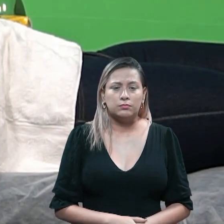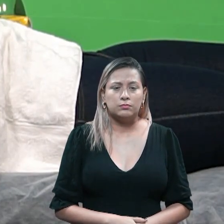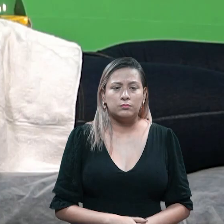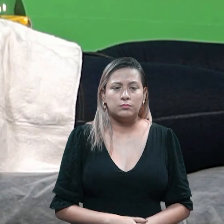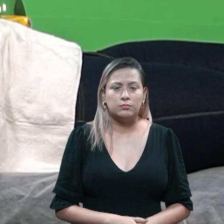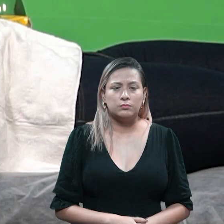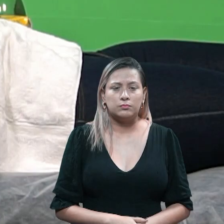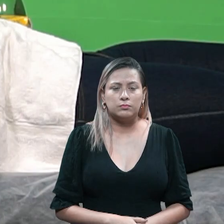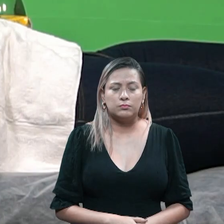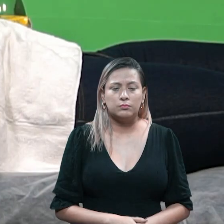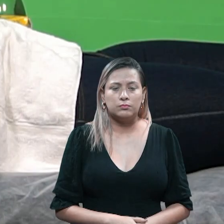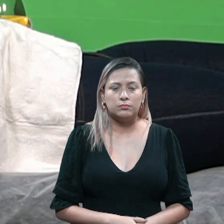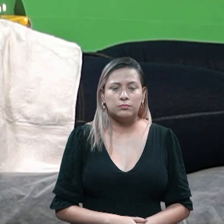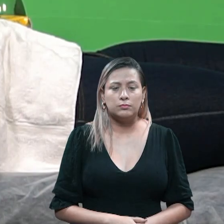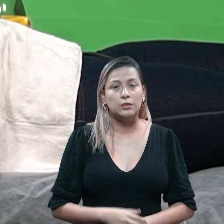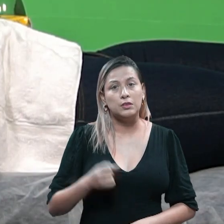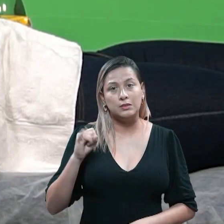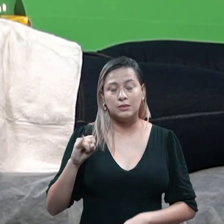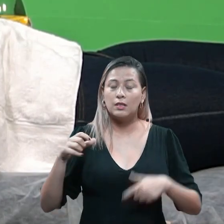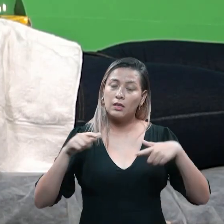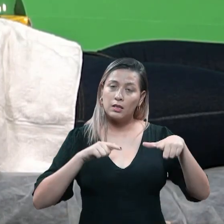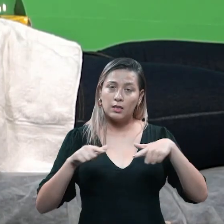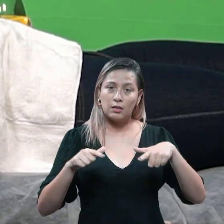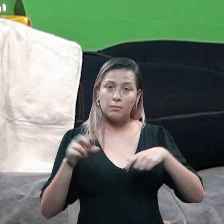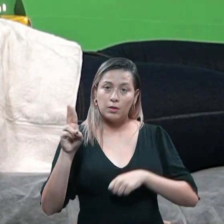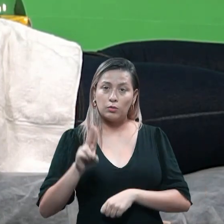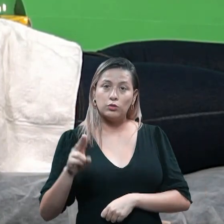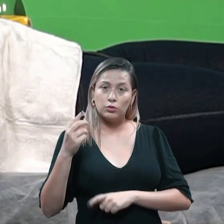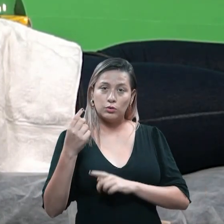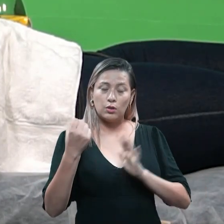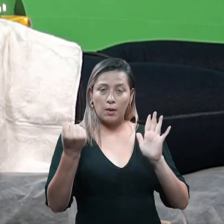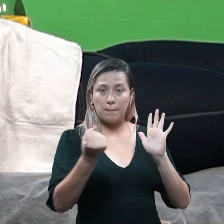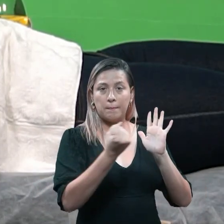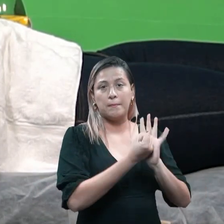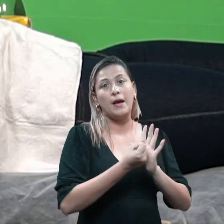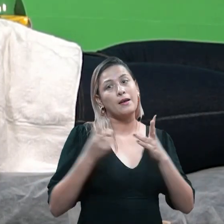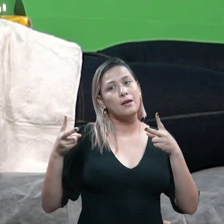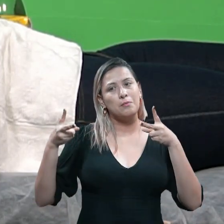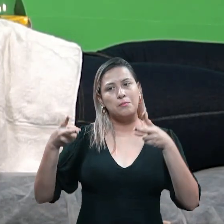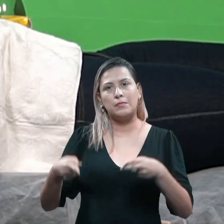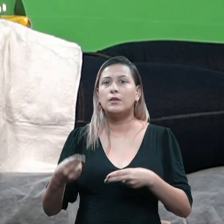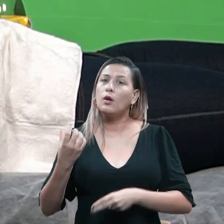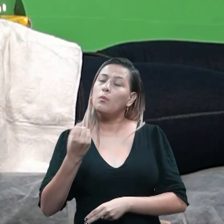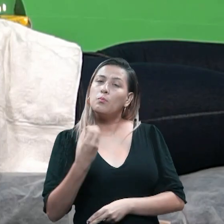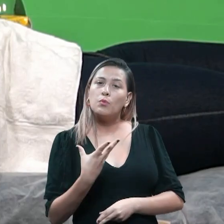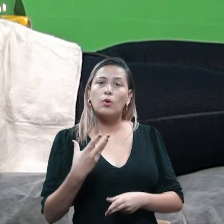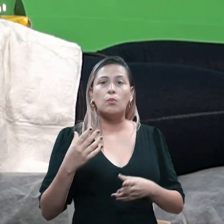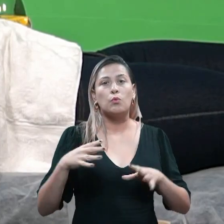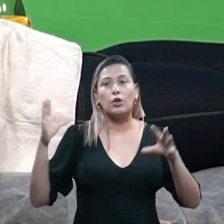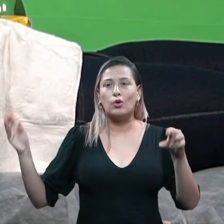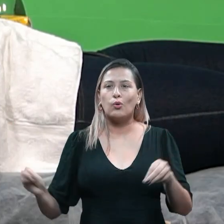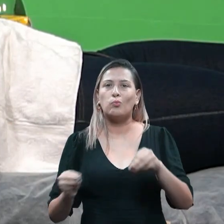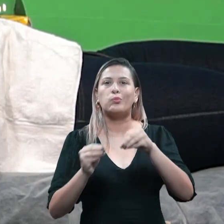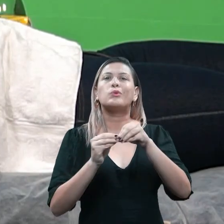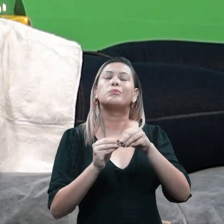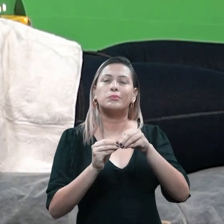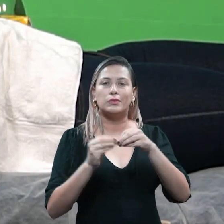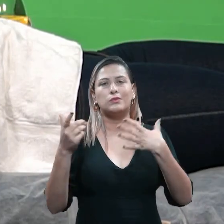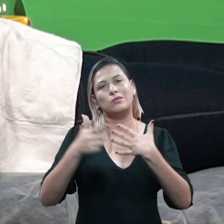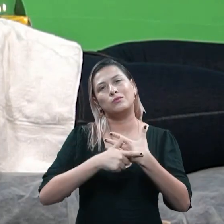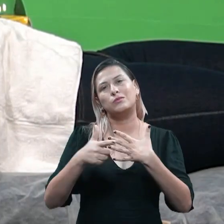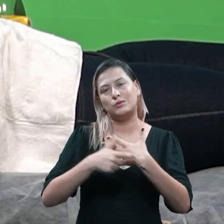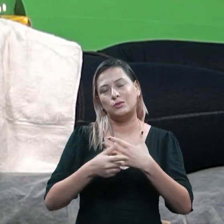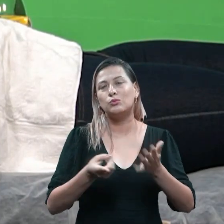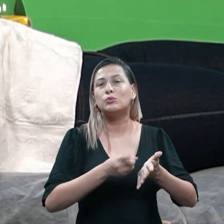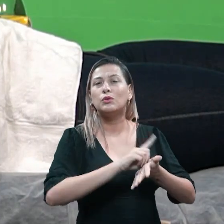questão da sinergia dos produtos. Um complementa a função do anterior,